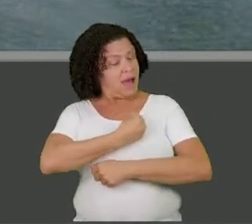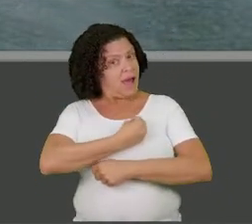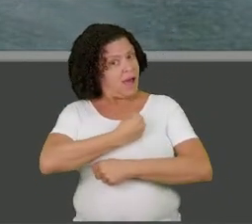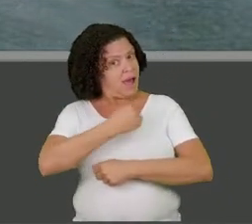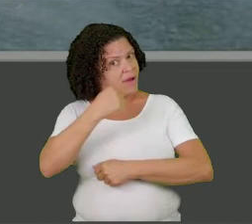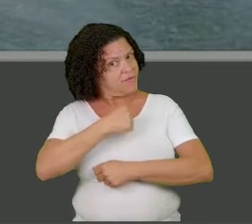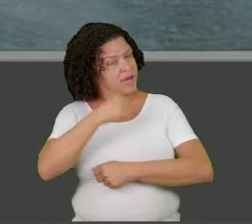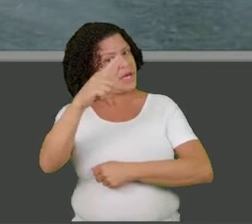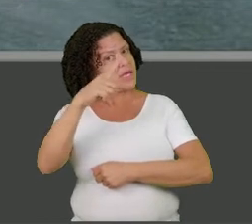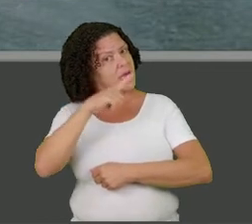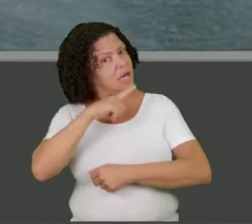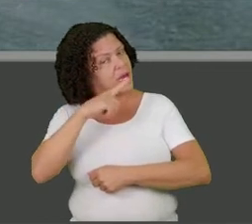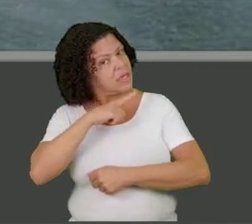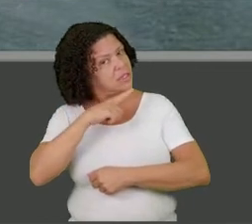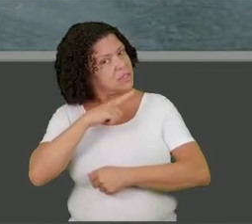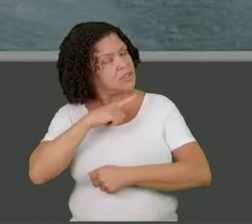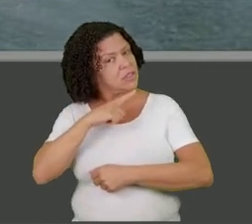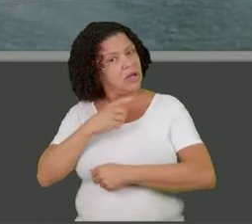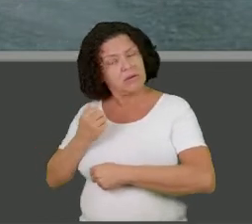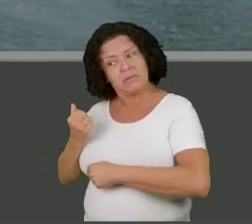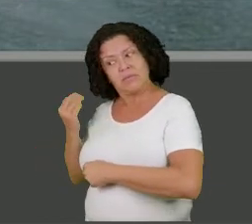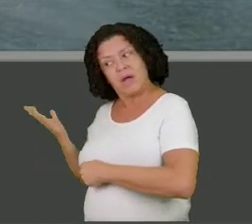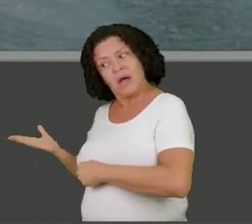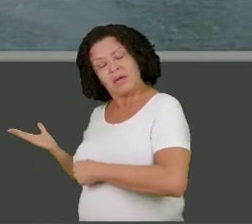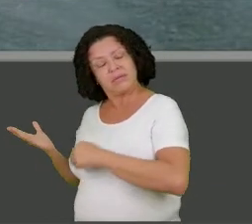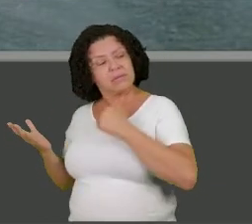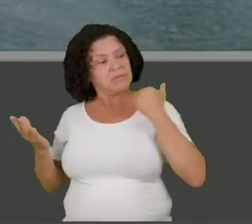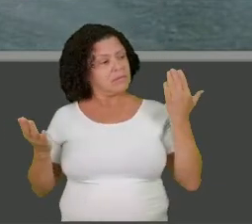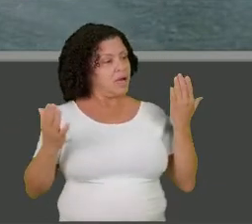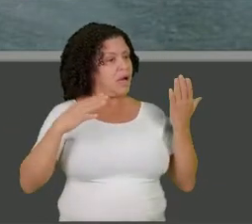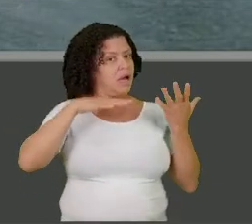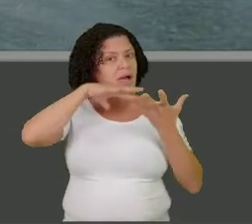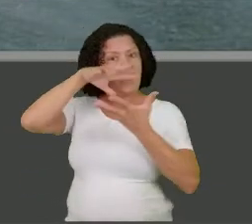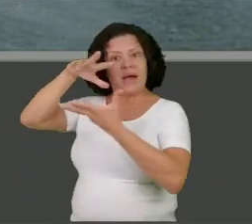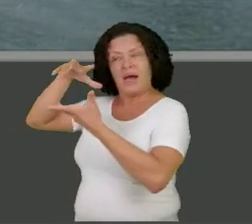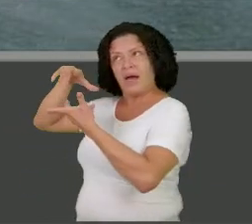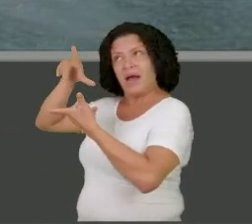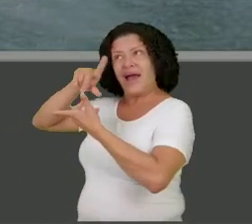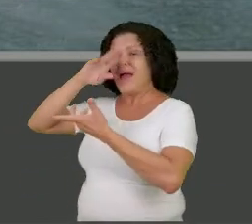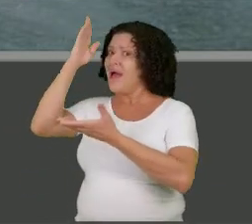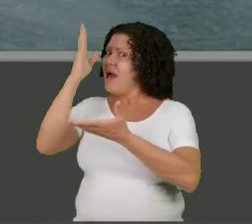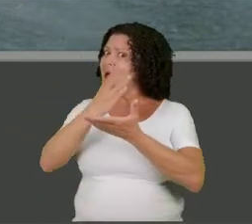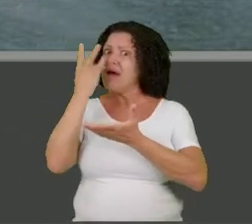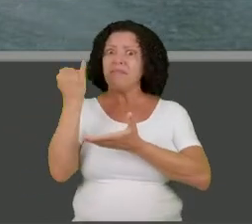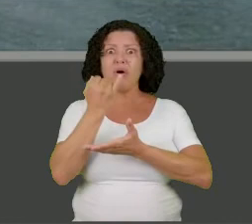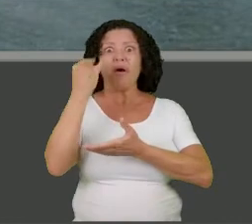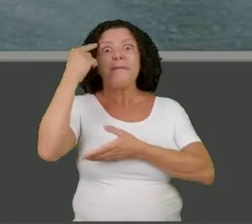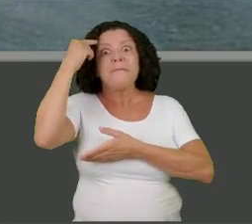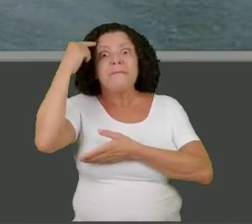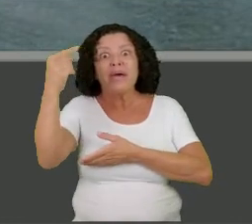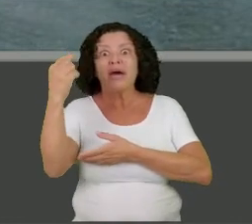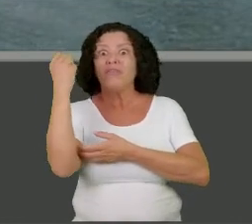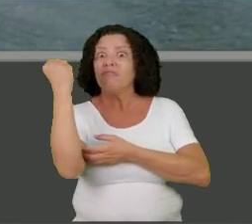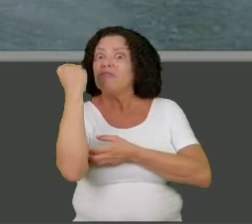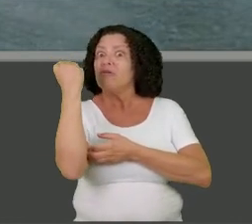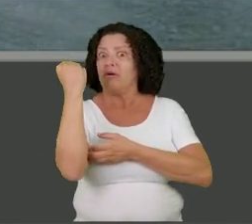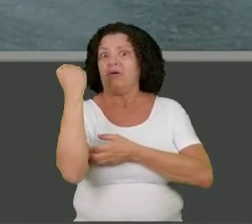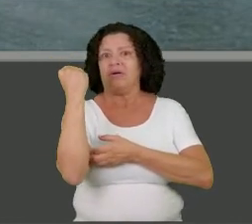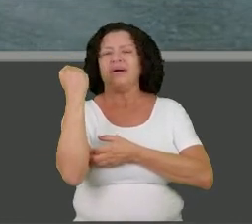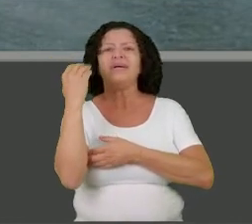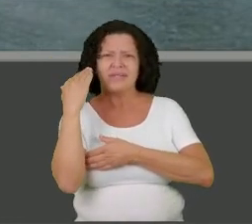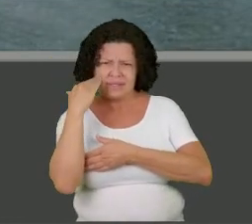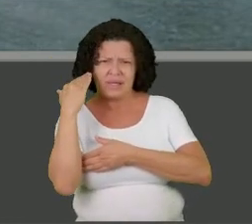que entendemos da vida, aquilo que emitimos para o próximo e para o universo é fundamental.